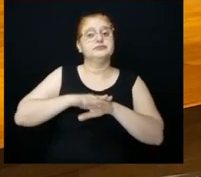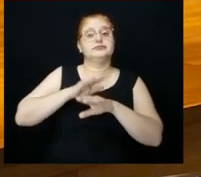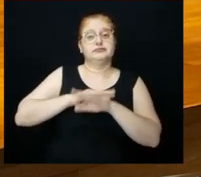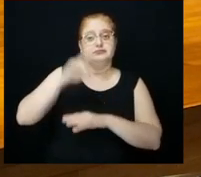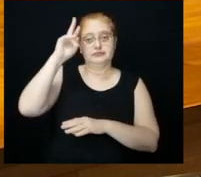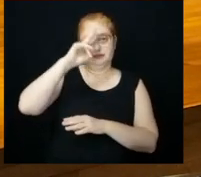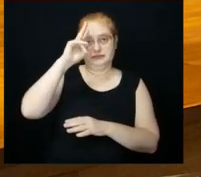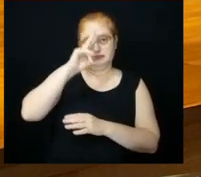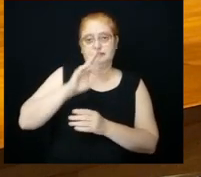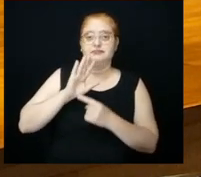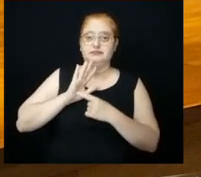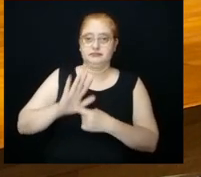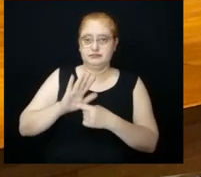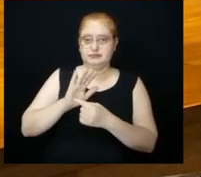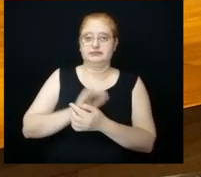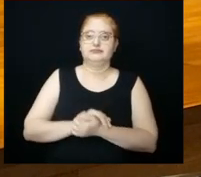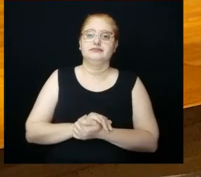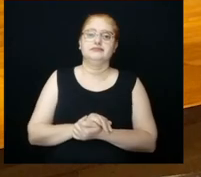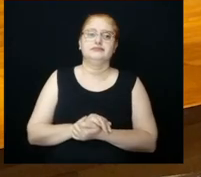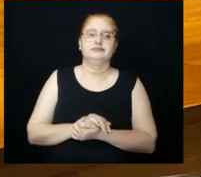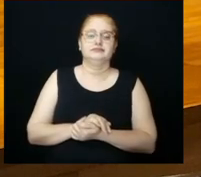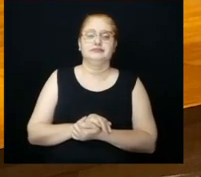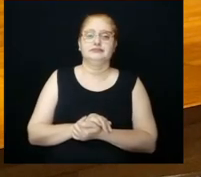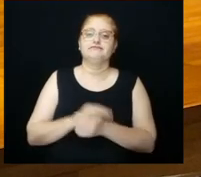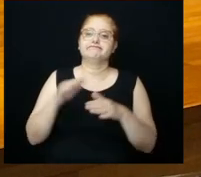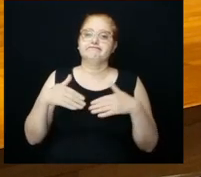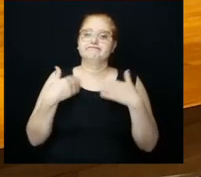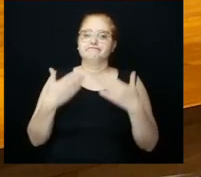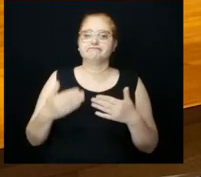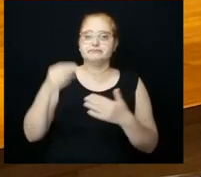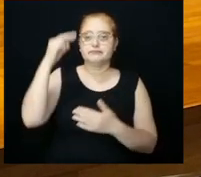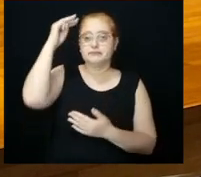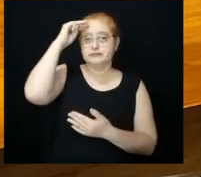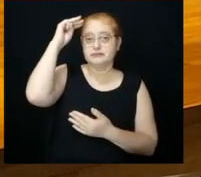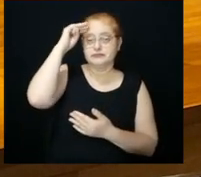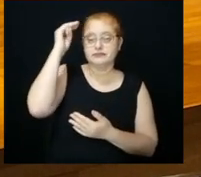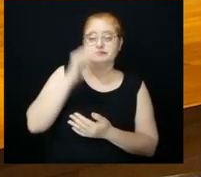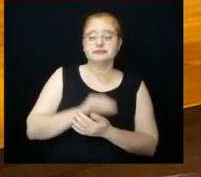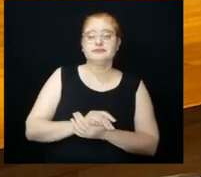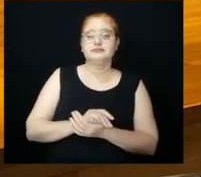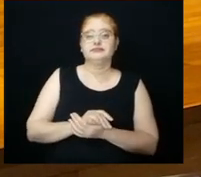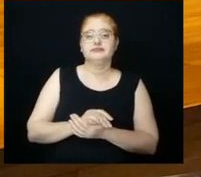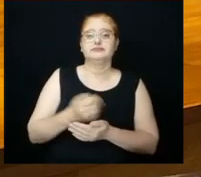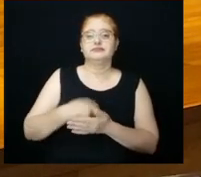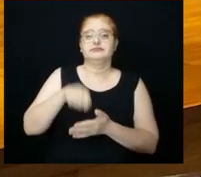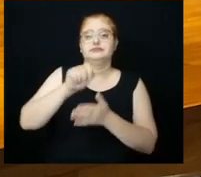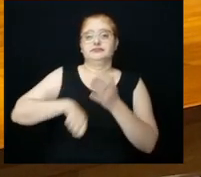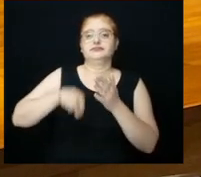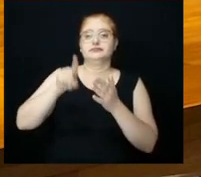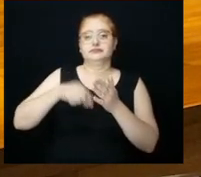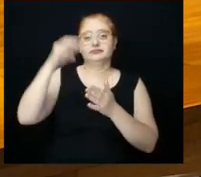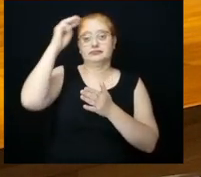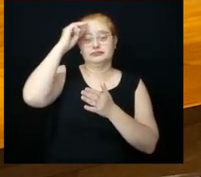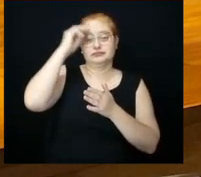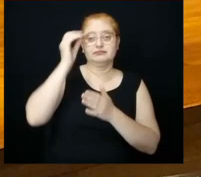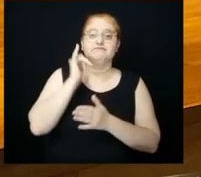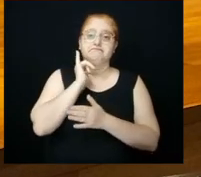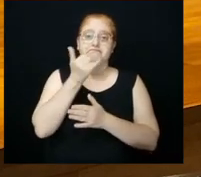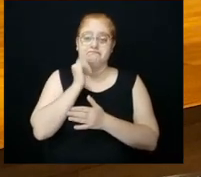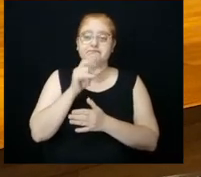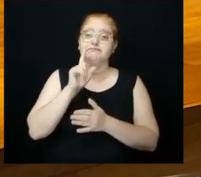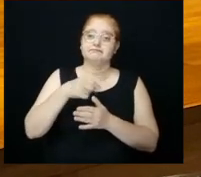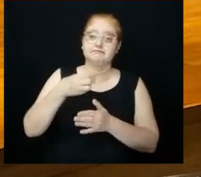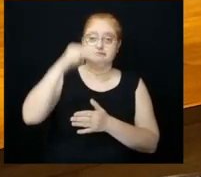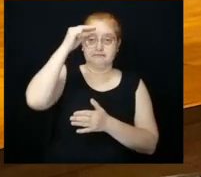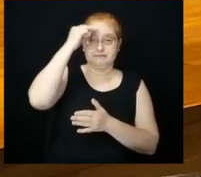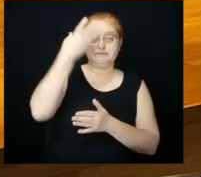também, né? Ele passou. Então, assim, a memória do autor é a memória do narrador, que